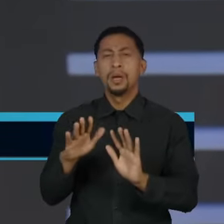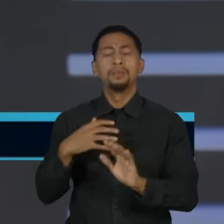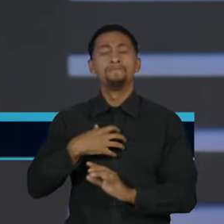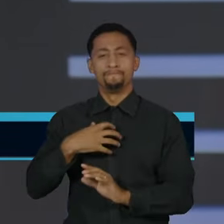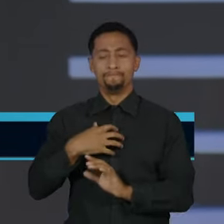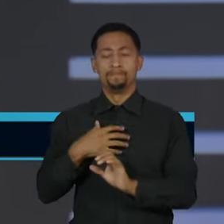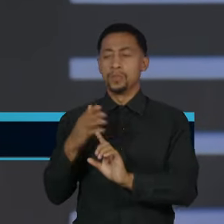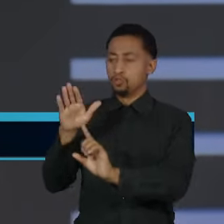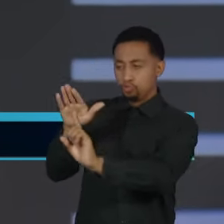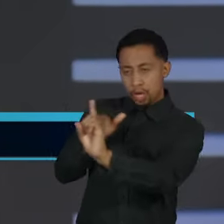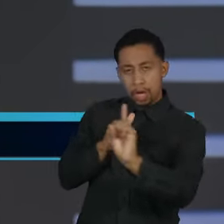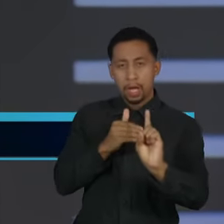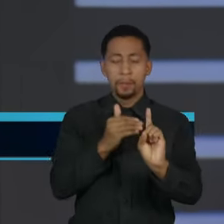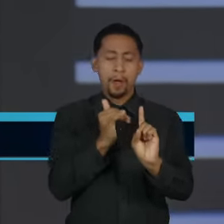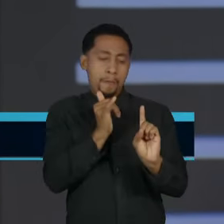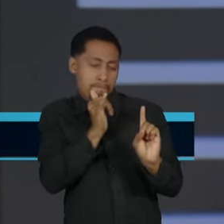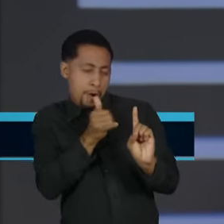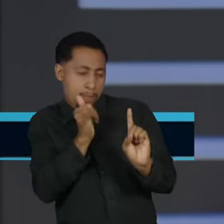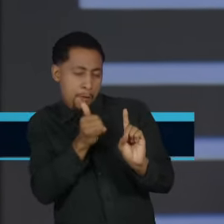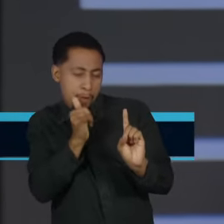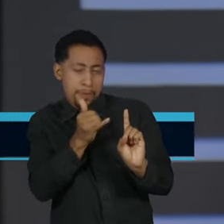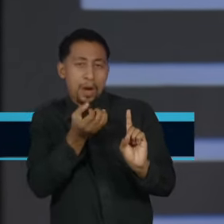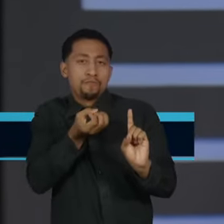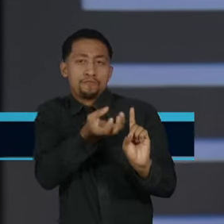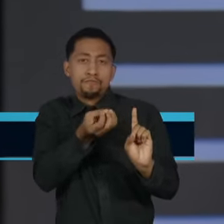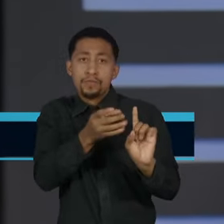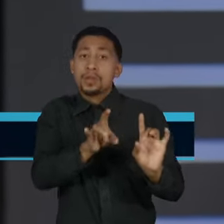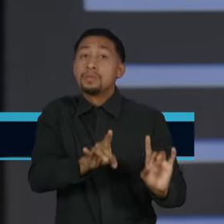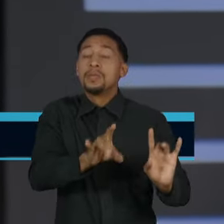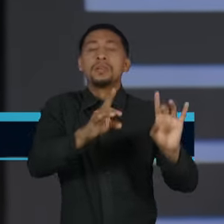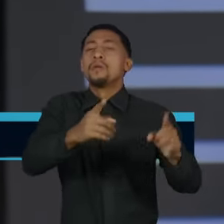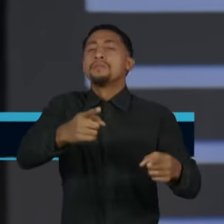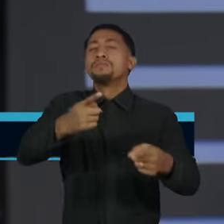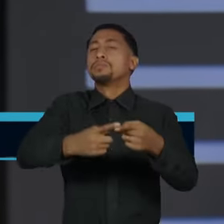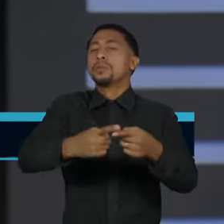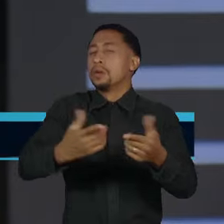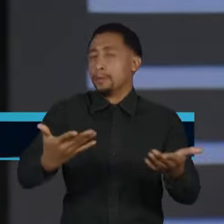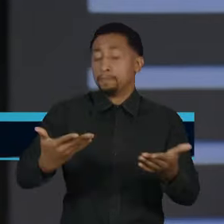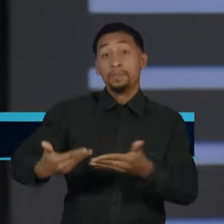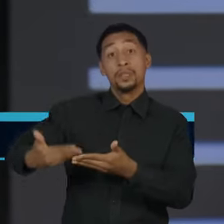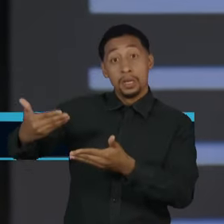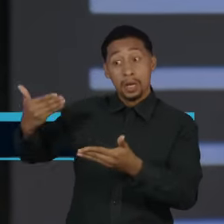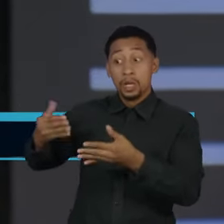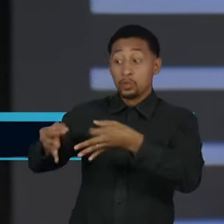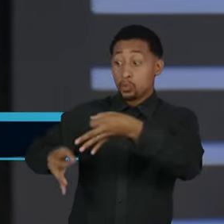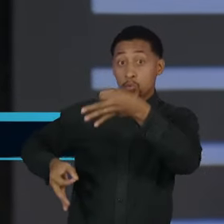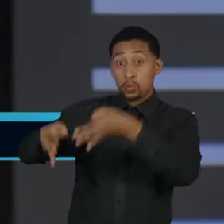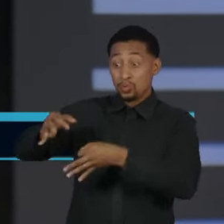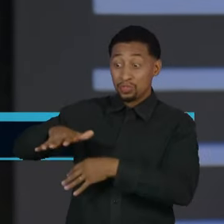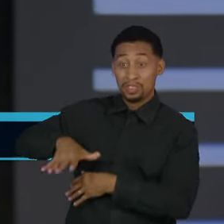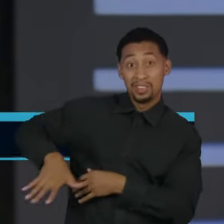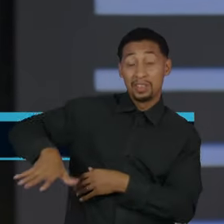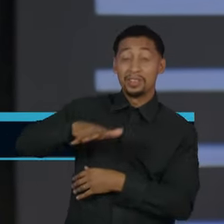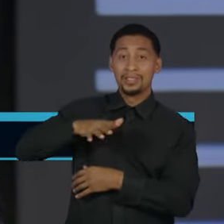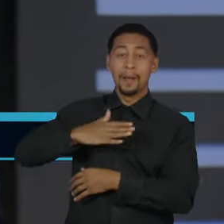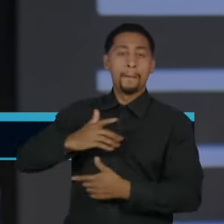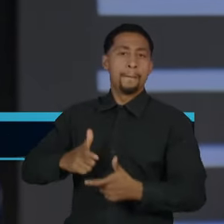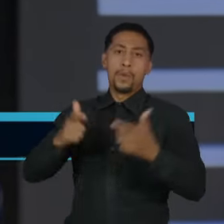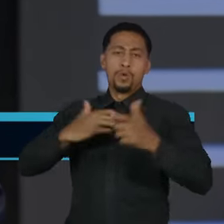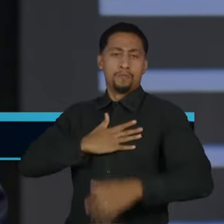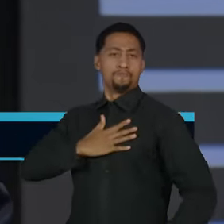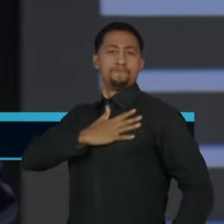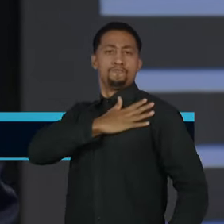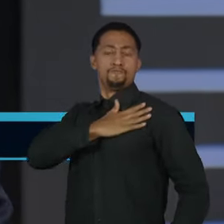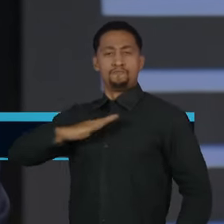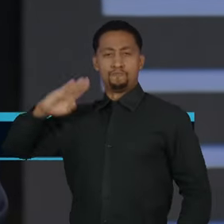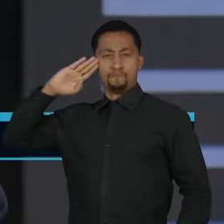historicamente, lá atrás, ele existia por quê? Porque, efetivamente, os instrumentos de justiça eram comandados pelos coronéis locais. Então, eles